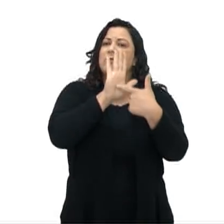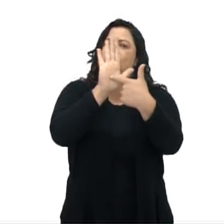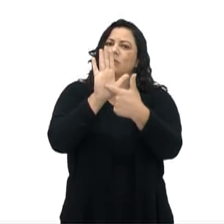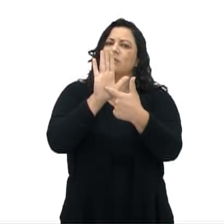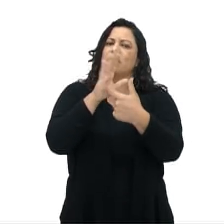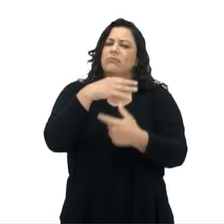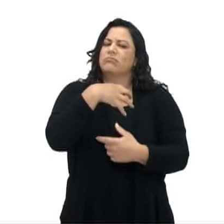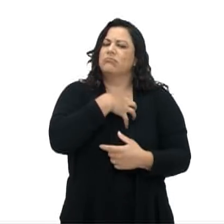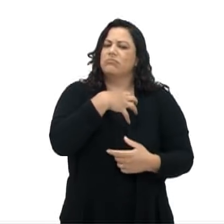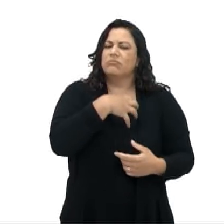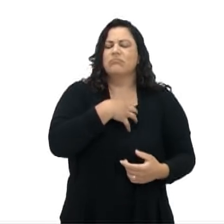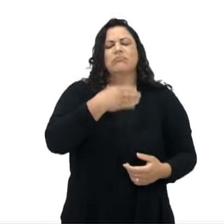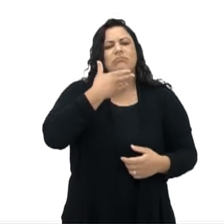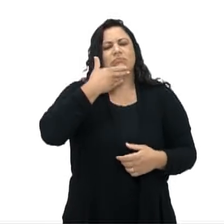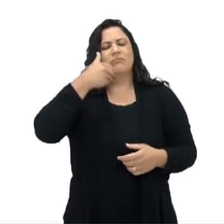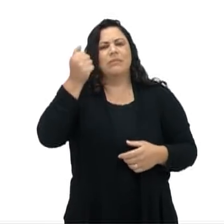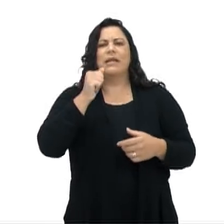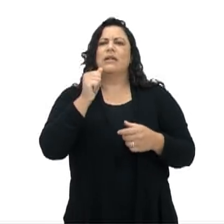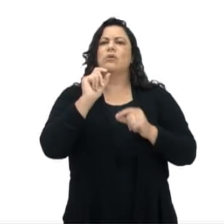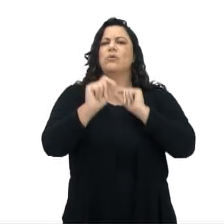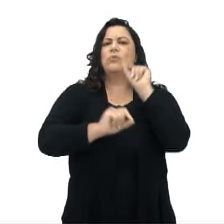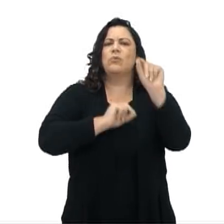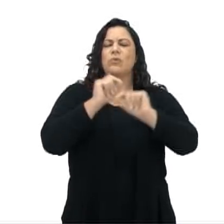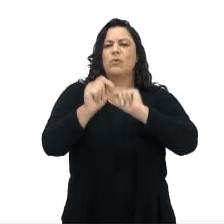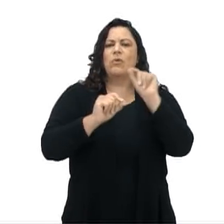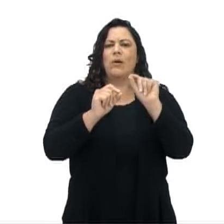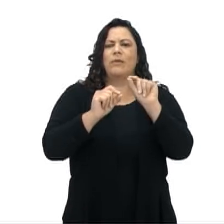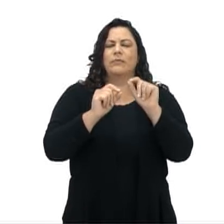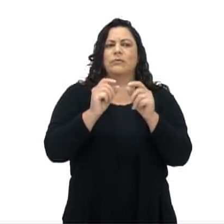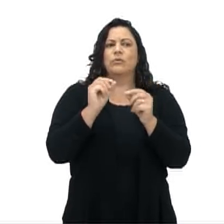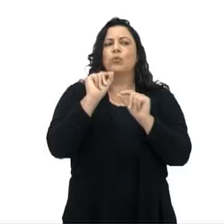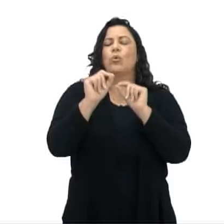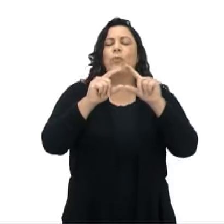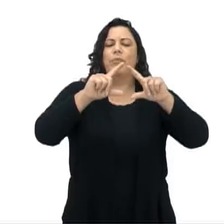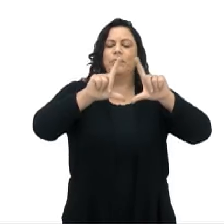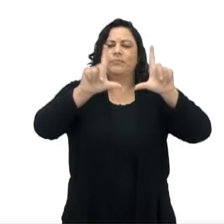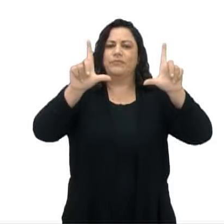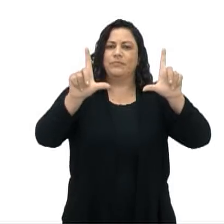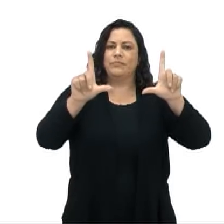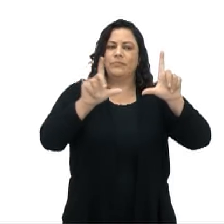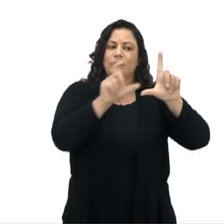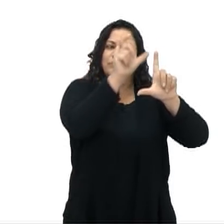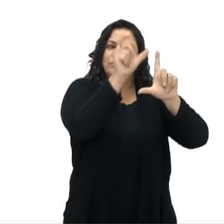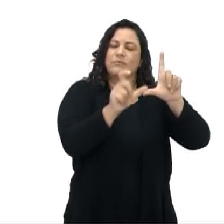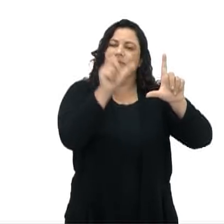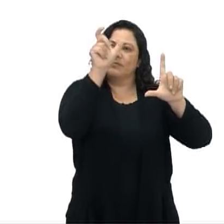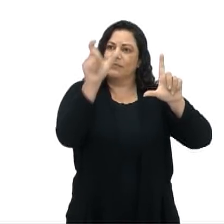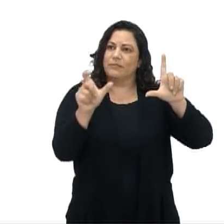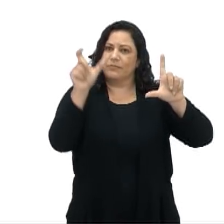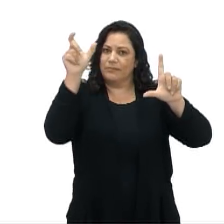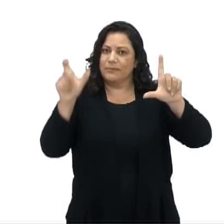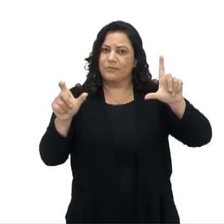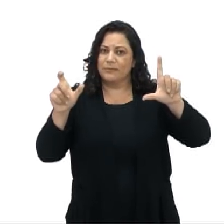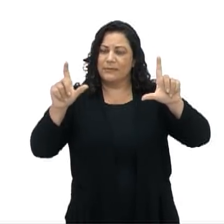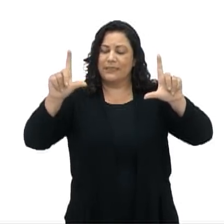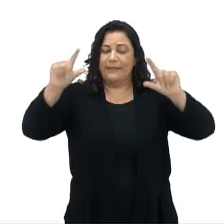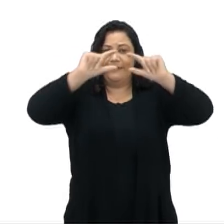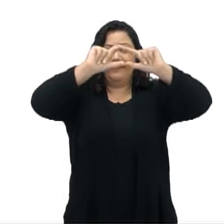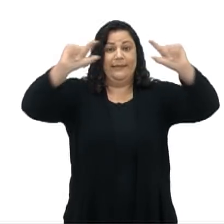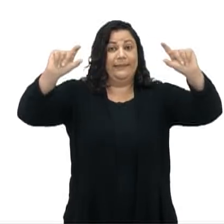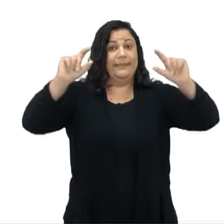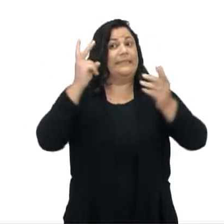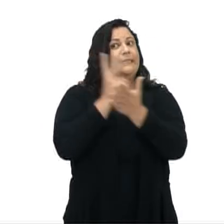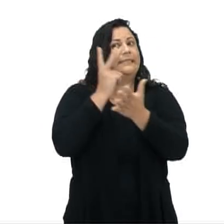uma maneira melhor de fazer essa apresentação de dados, que é em forma de uma tabela, tá? A tabela, ela sempre deve ter um título,